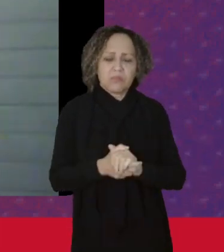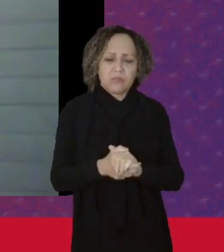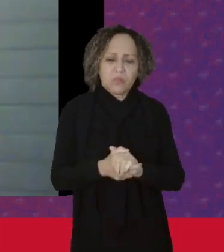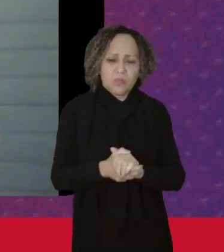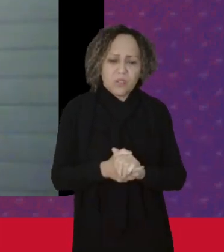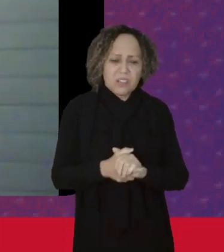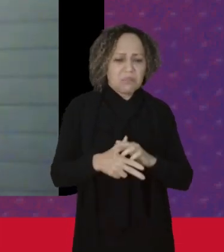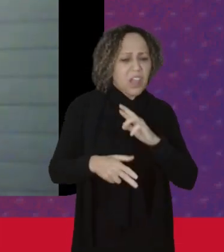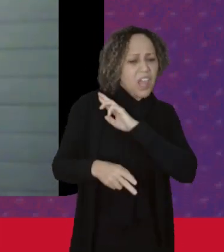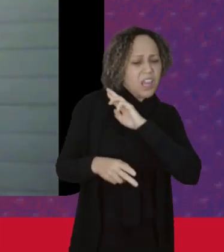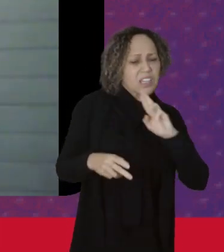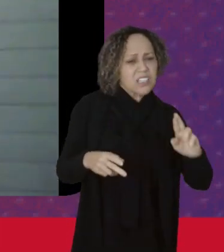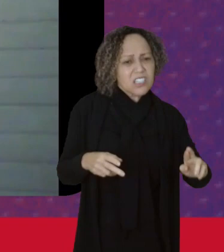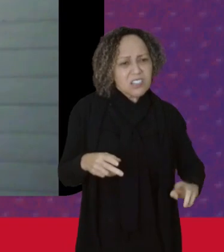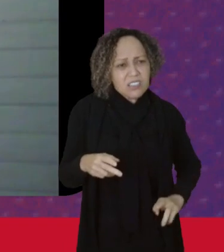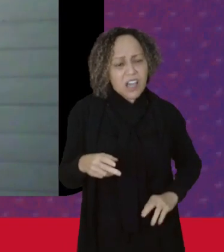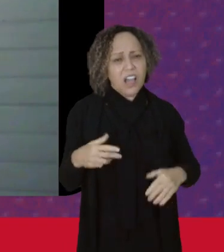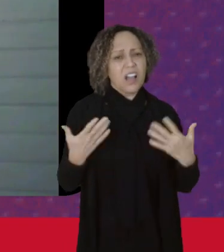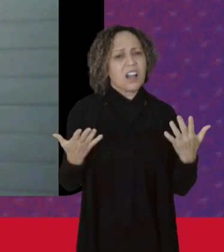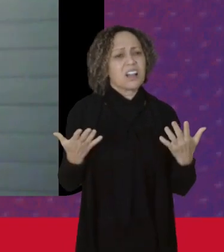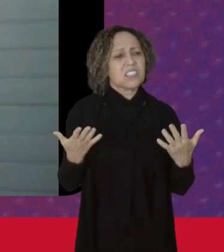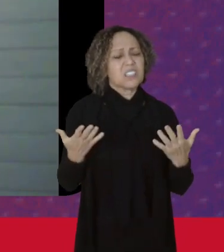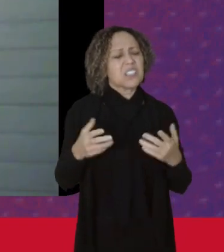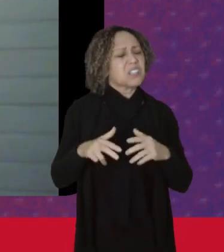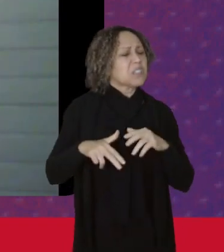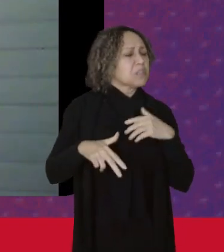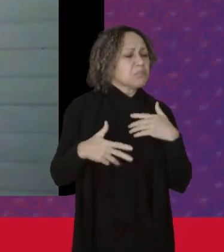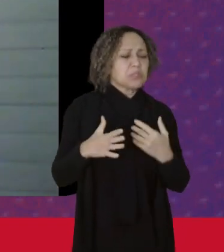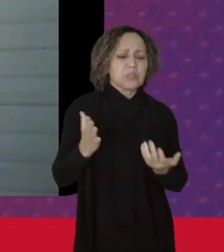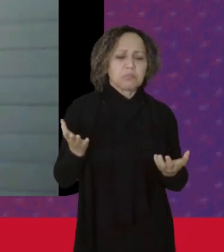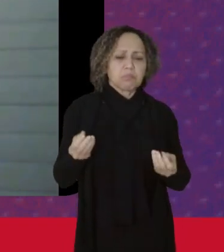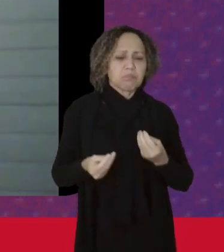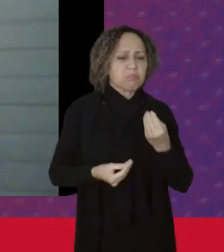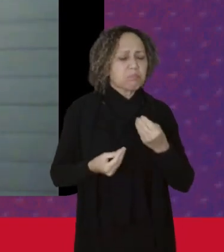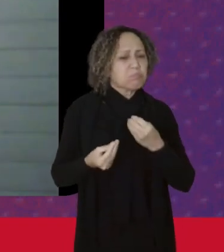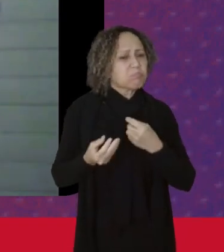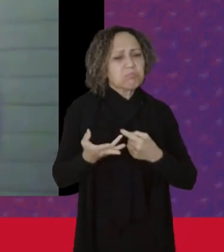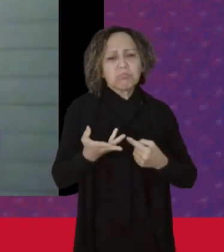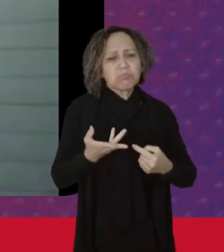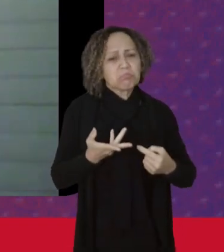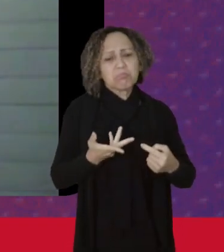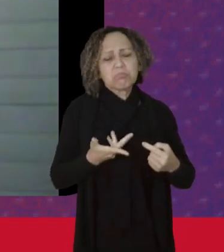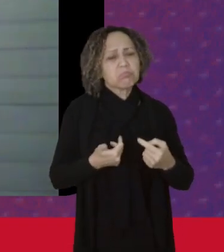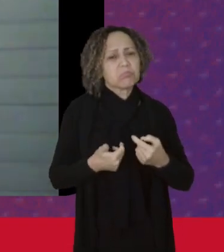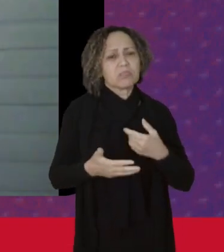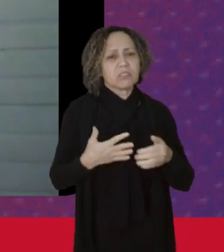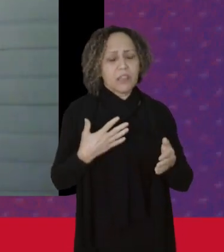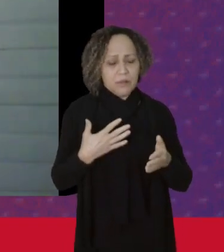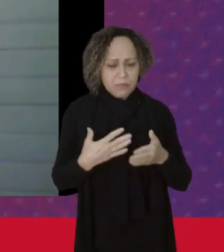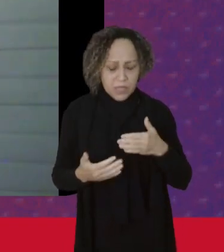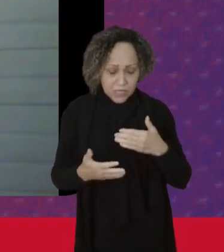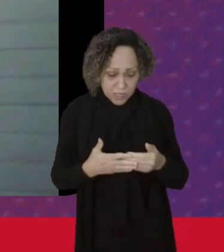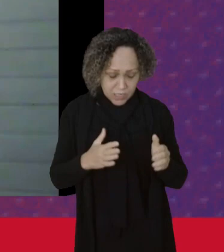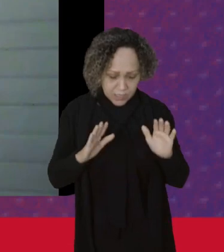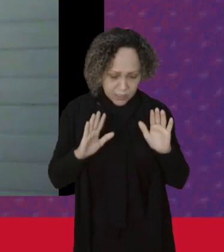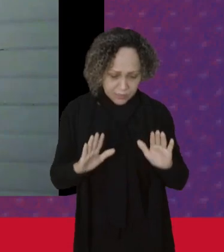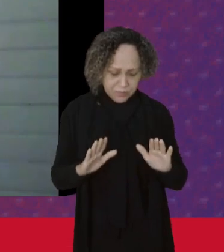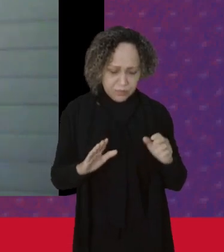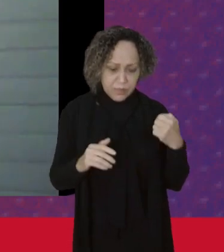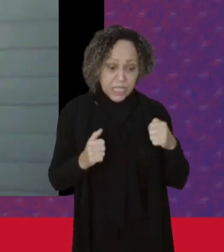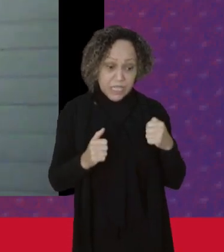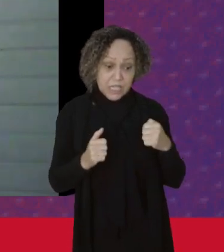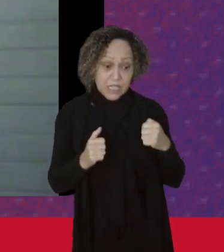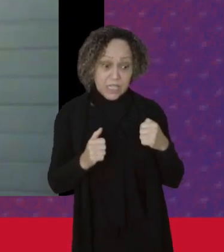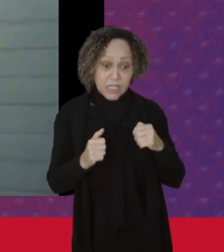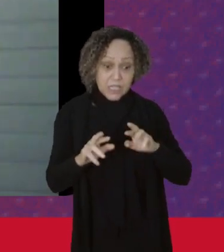da sua identidade e expressão de gênero. A gente precisa que essas diferenças